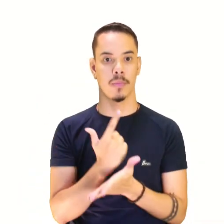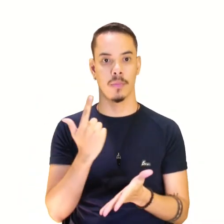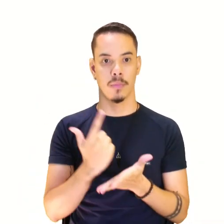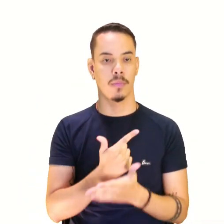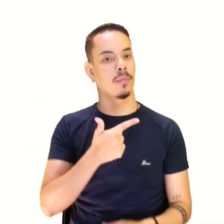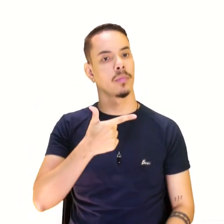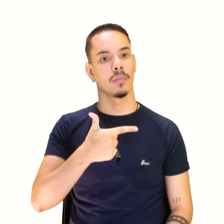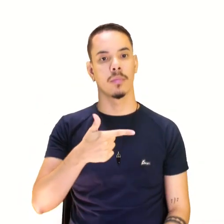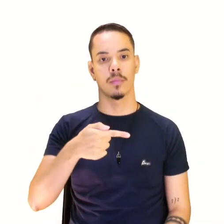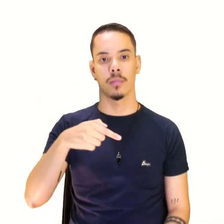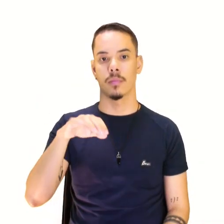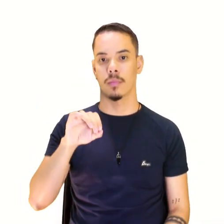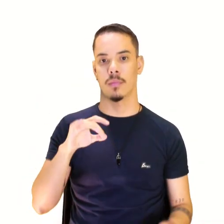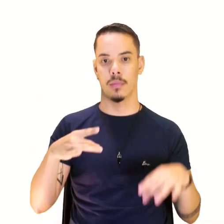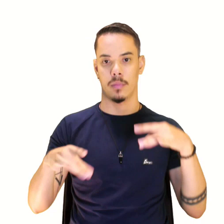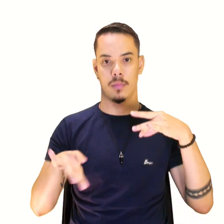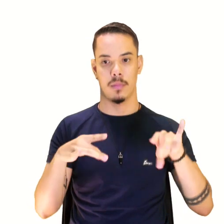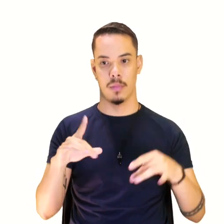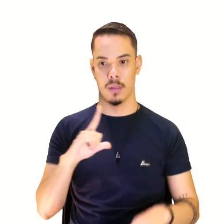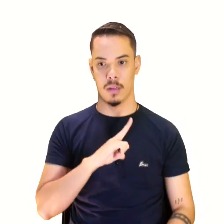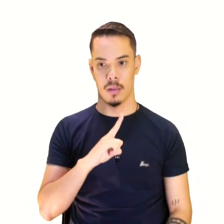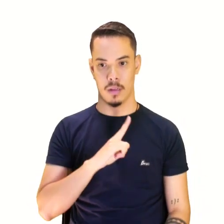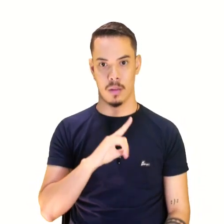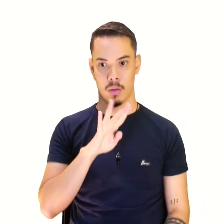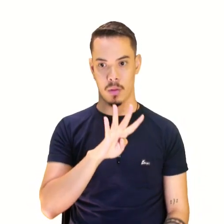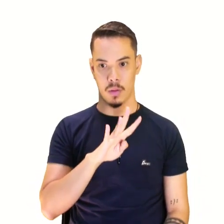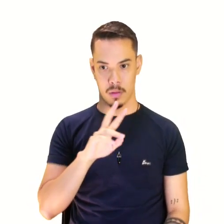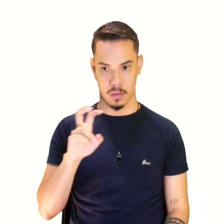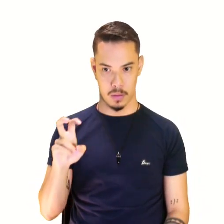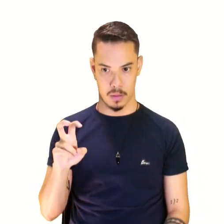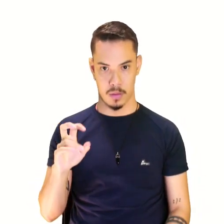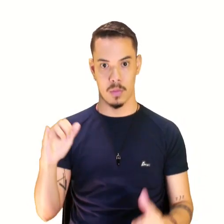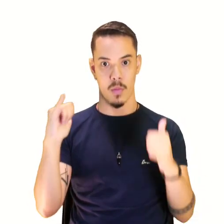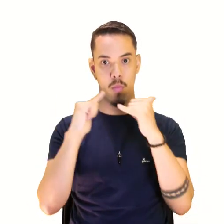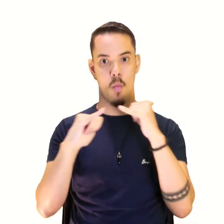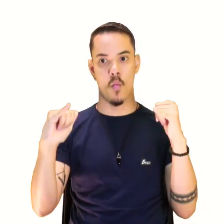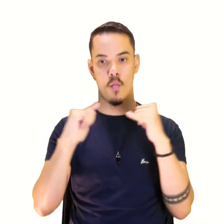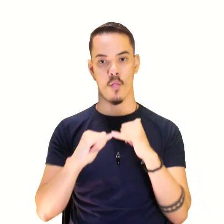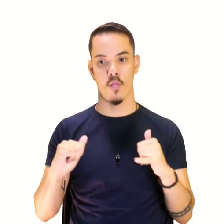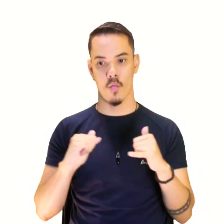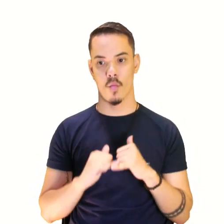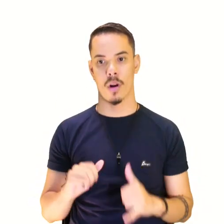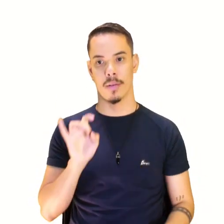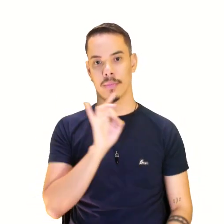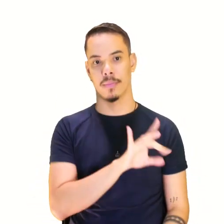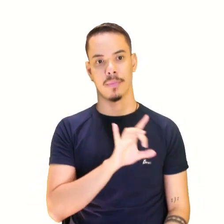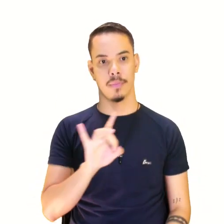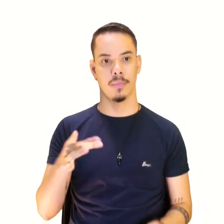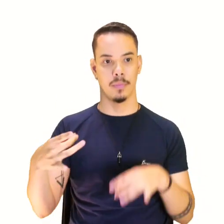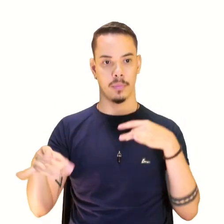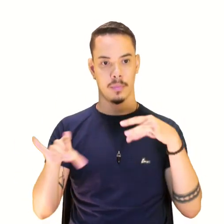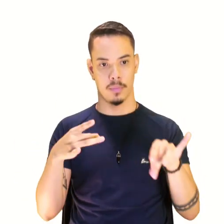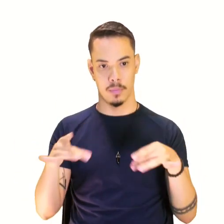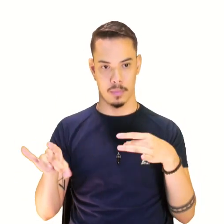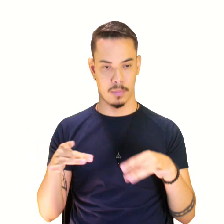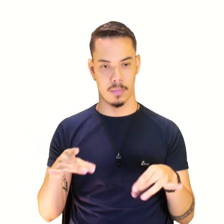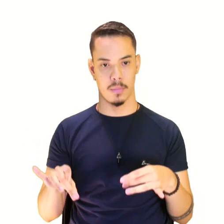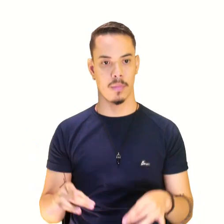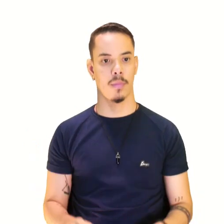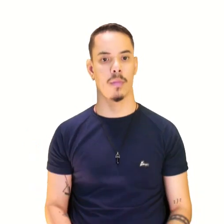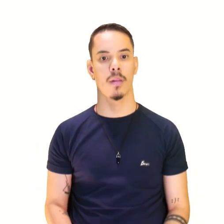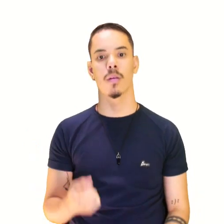270 páginas tem 45 linhas por página. Então, olha só aqui, ó. Primeira coisa, as grandezas, número de